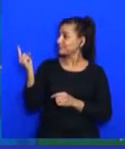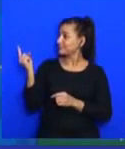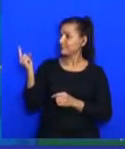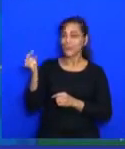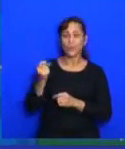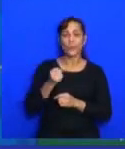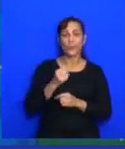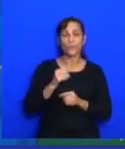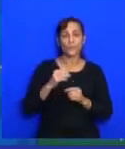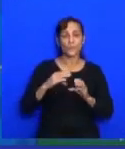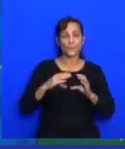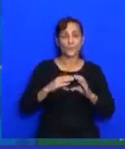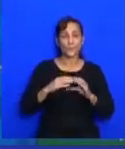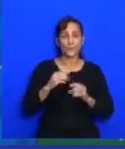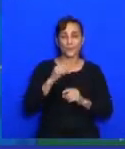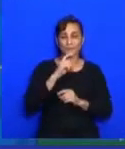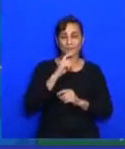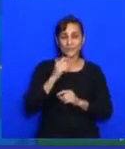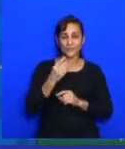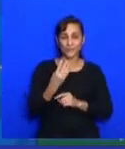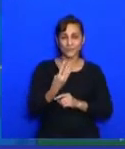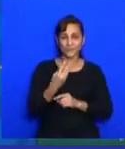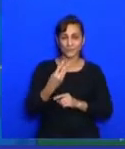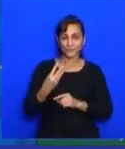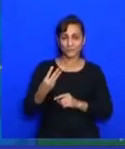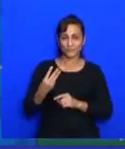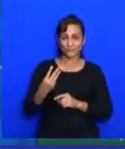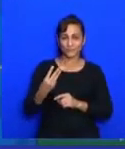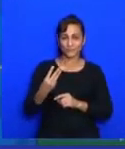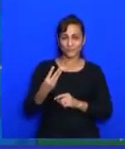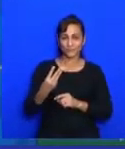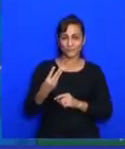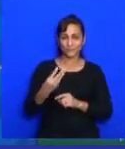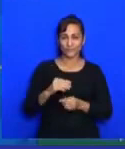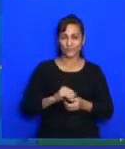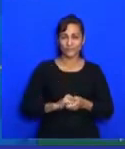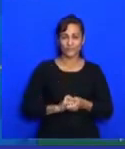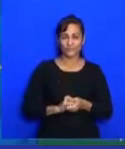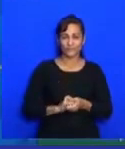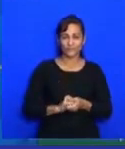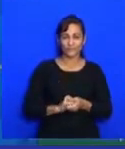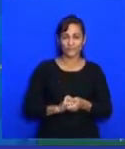Bola verde, número 43. Verde, 43.